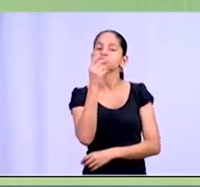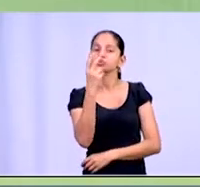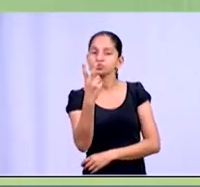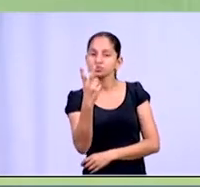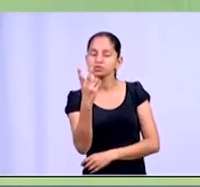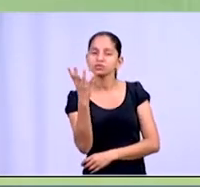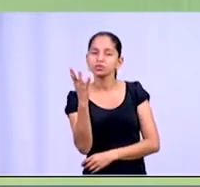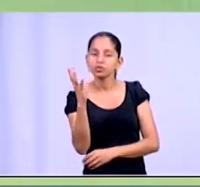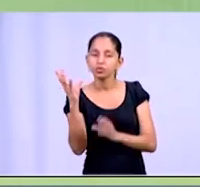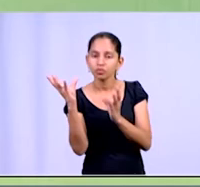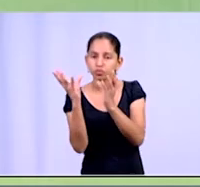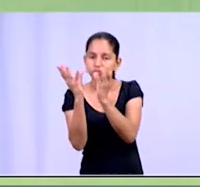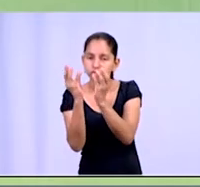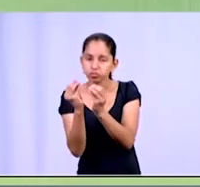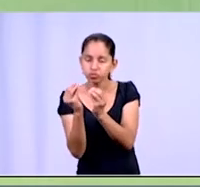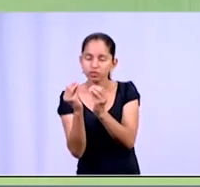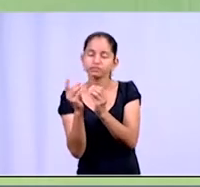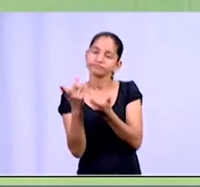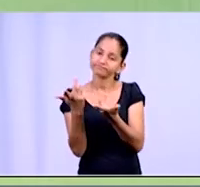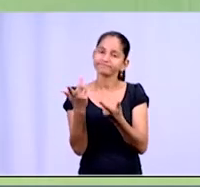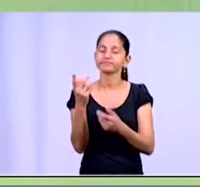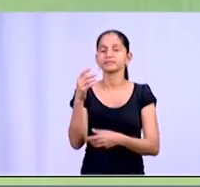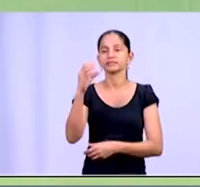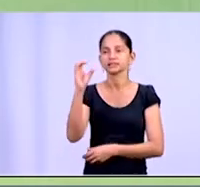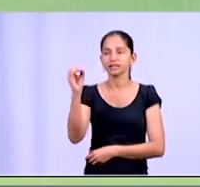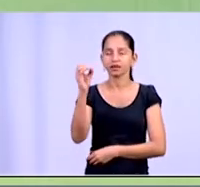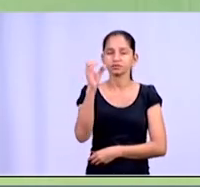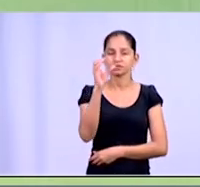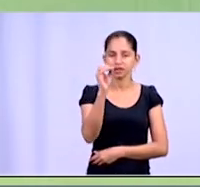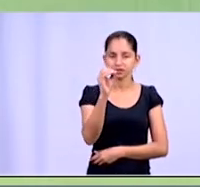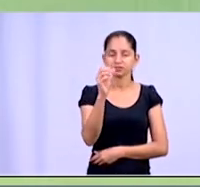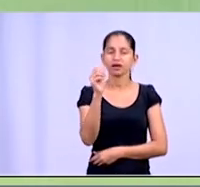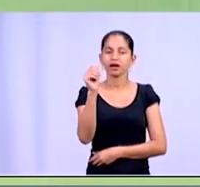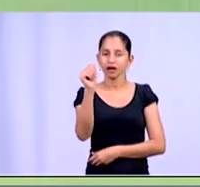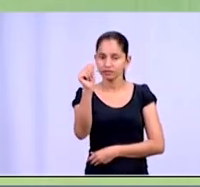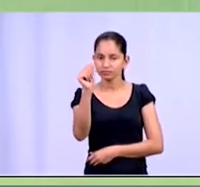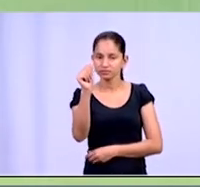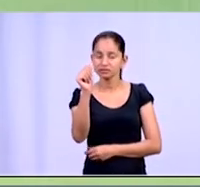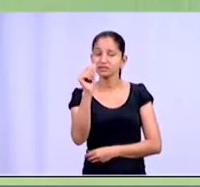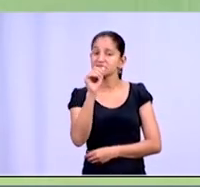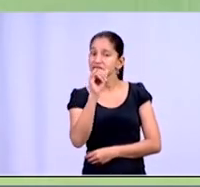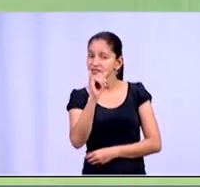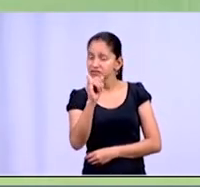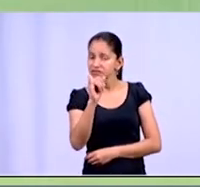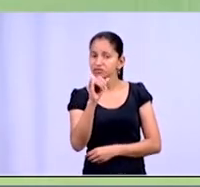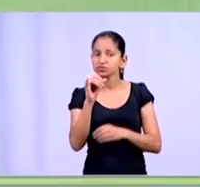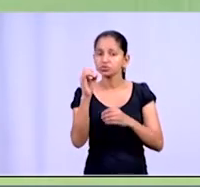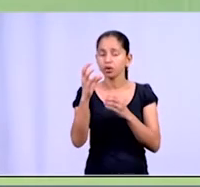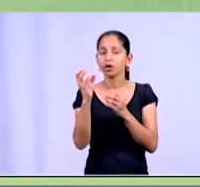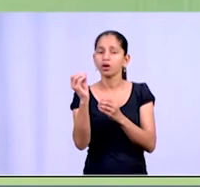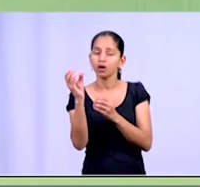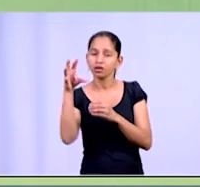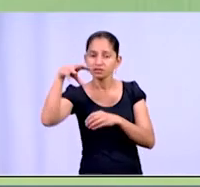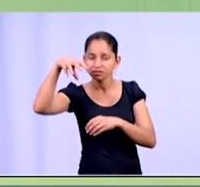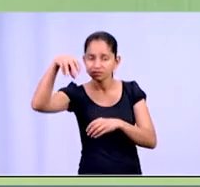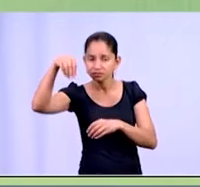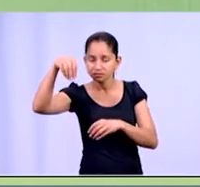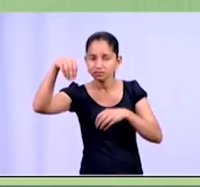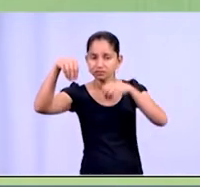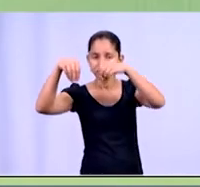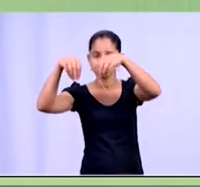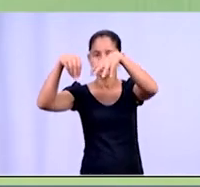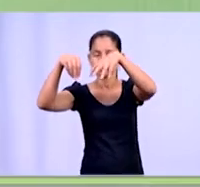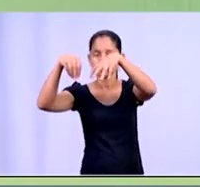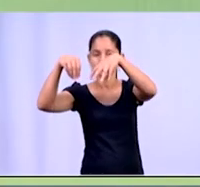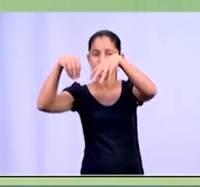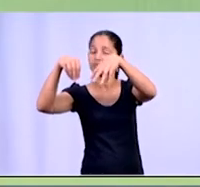ligada, vamos dar o nome de 0 e 0, significa o A. Se eu pegar e só ligar uma lâmpada, 0 e